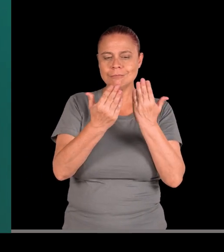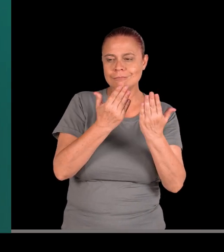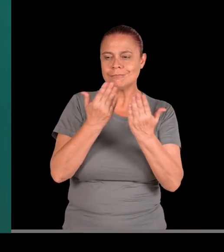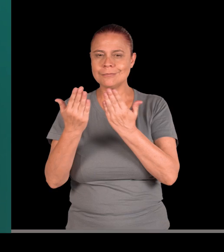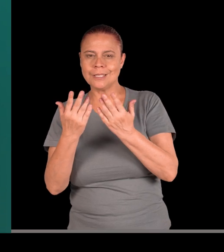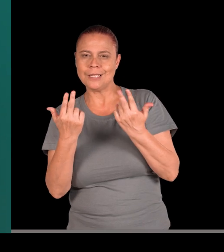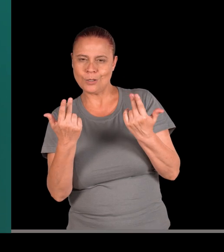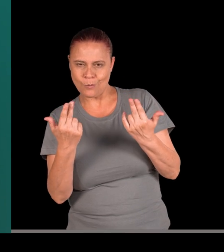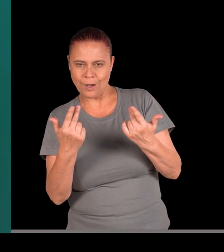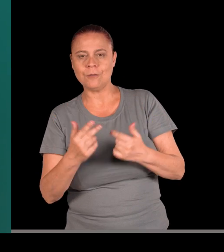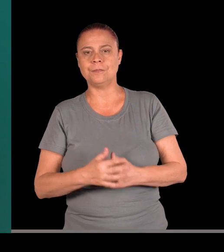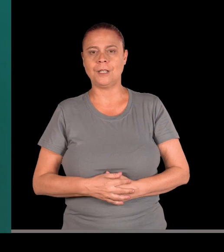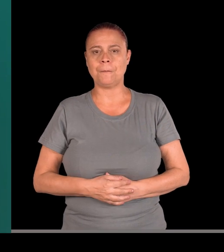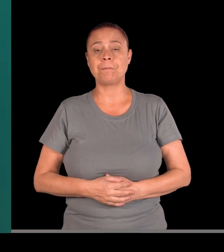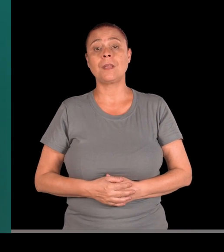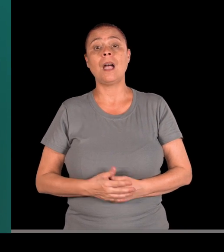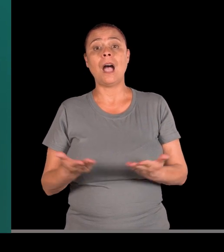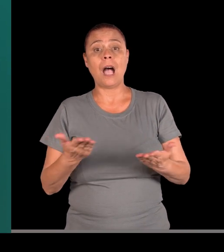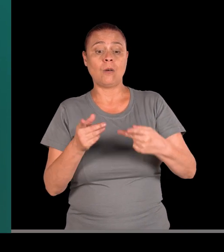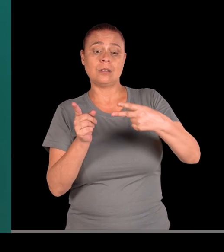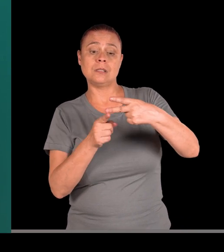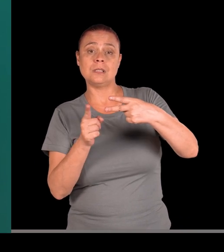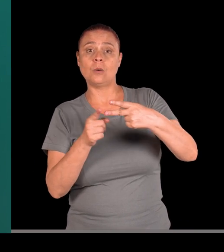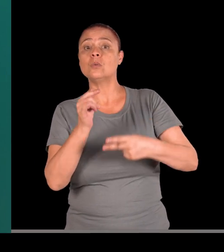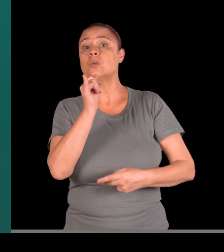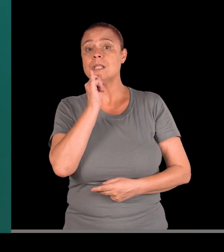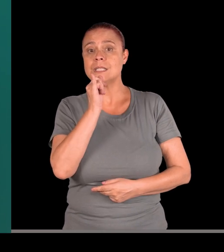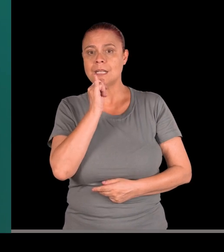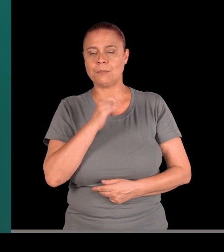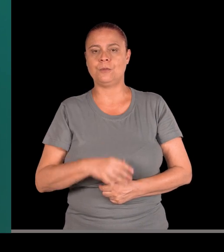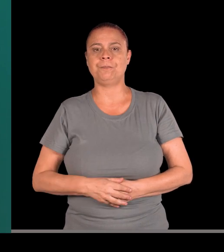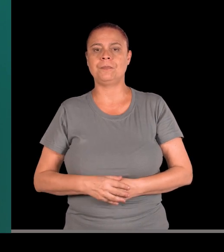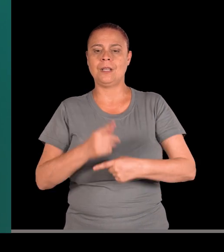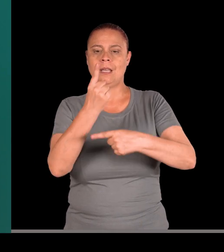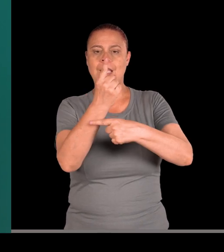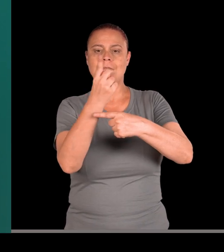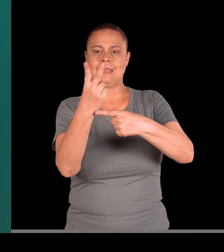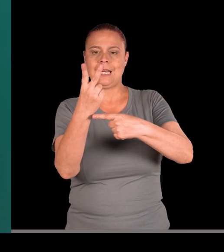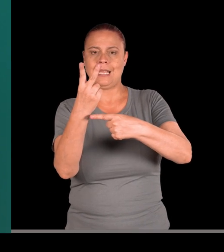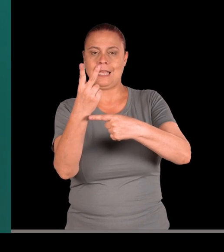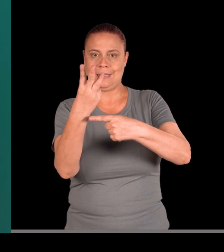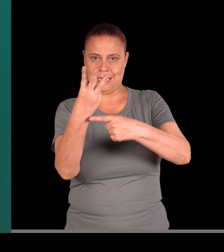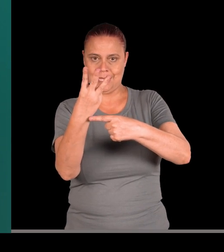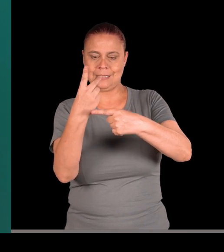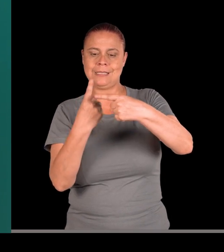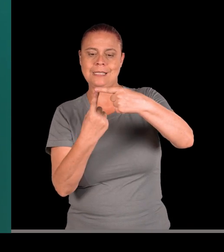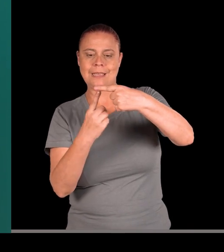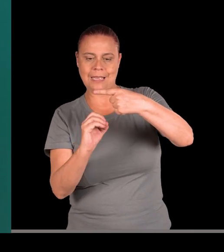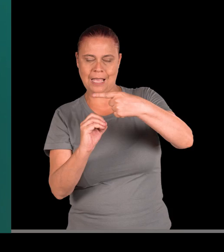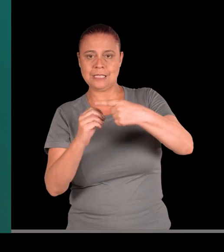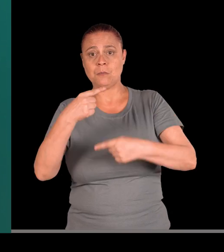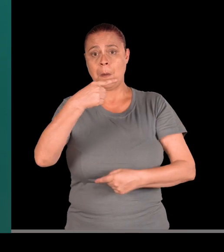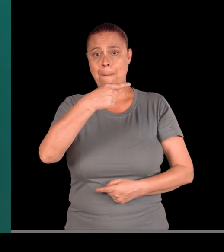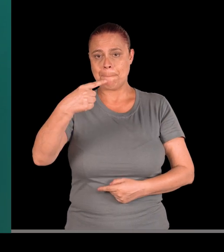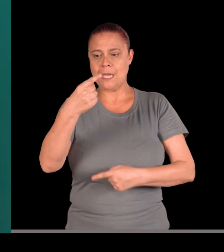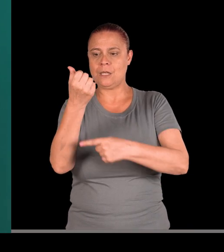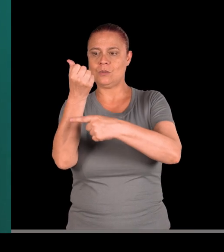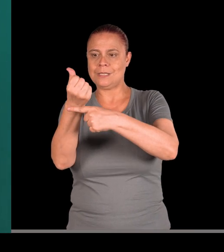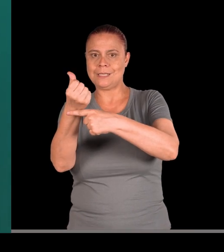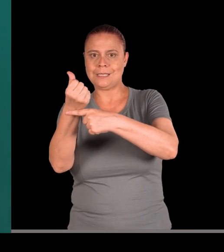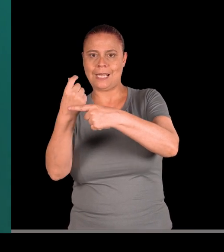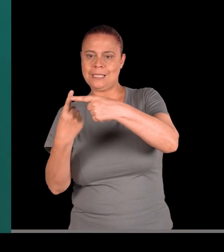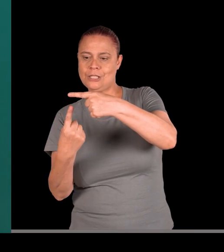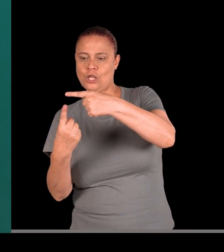fração equivalente. Então, vamos ver aqui no nosso segundo exemplo. 13 décimos menos 6